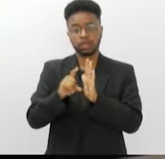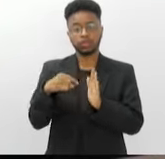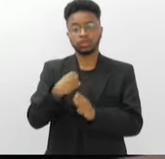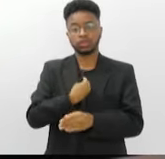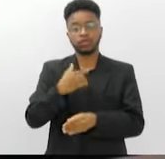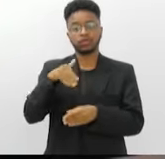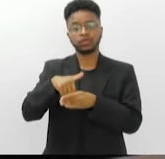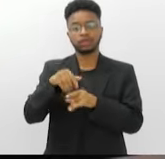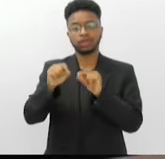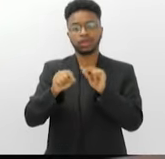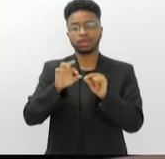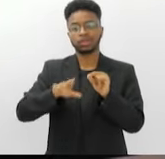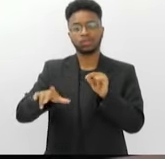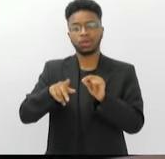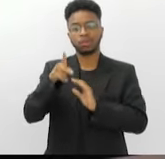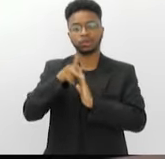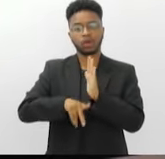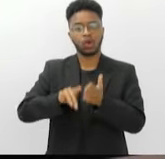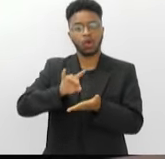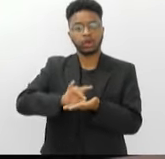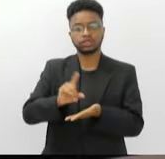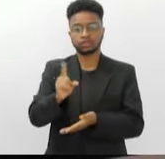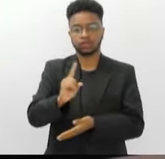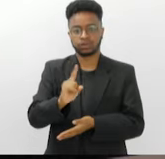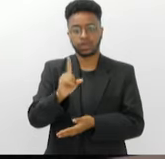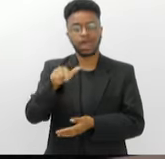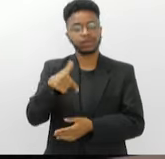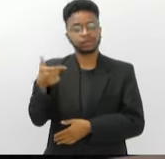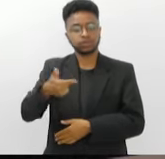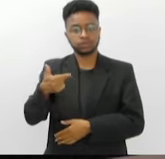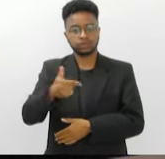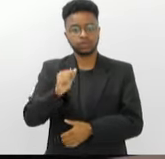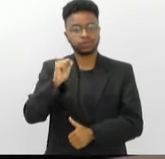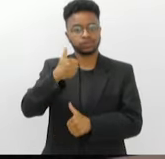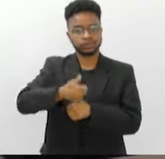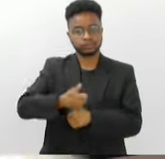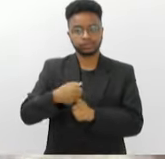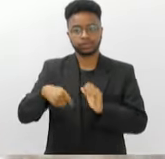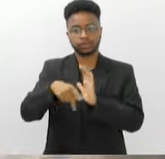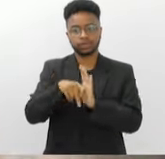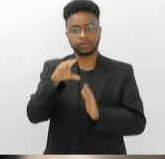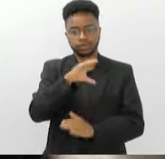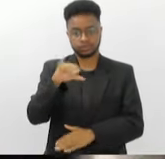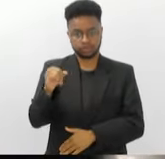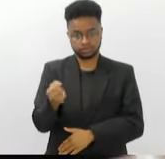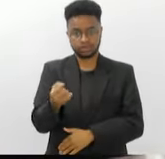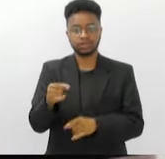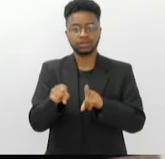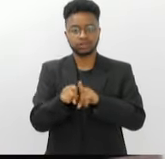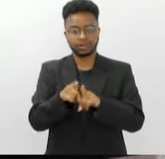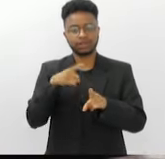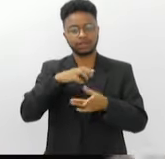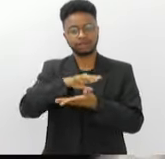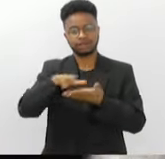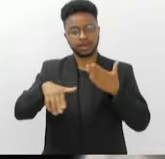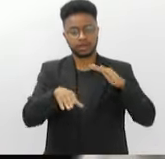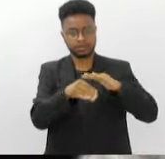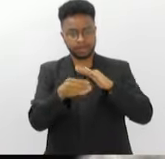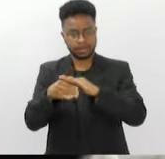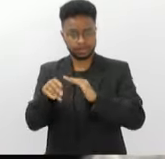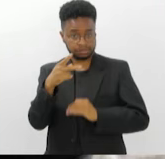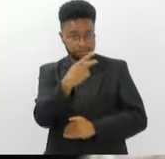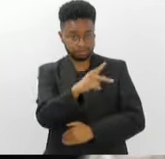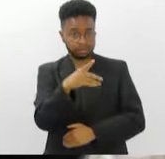nosso projeto original, é... O segundo substitutivo da CCJ, inclusive várias emendas que o próprio